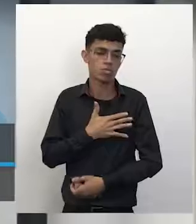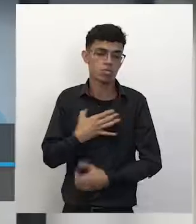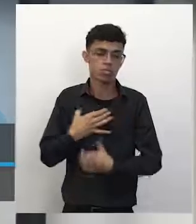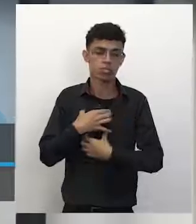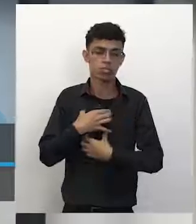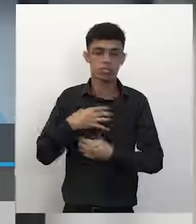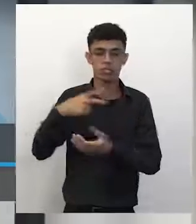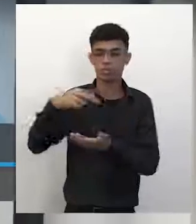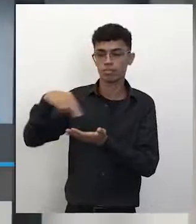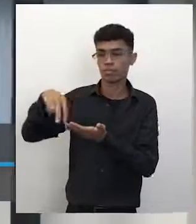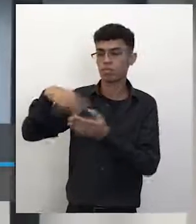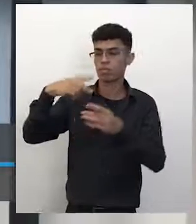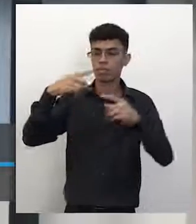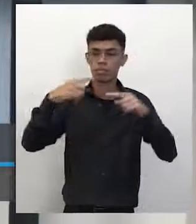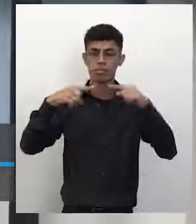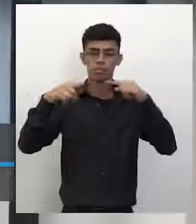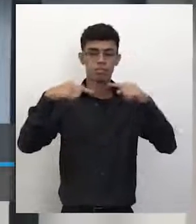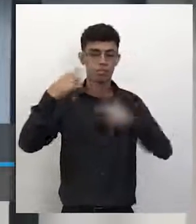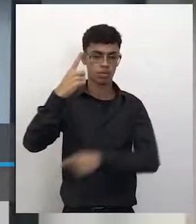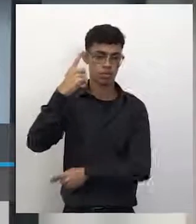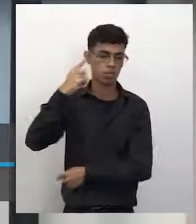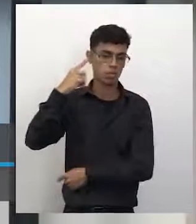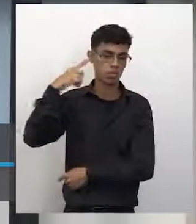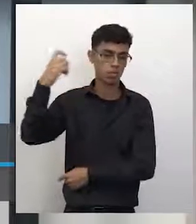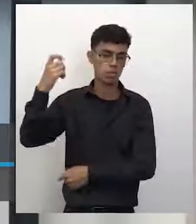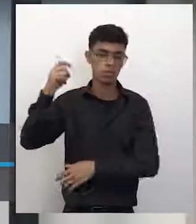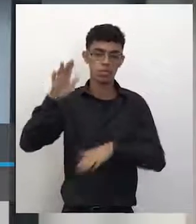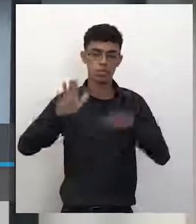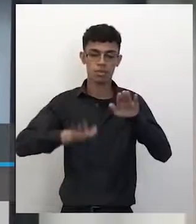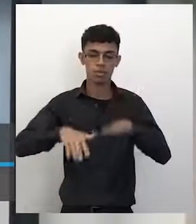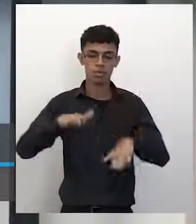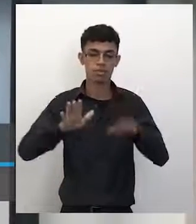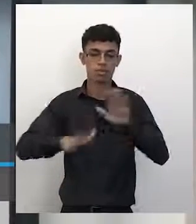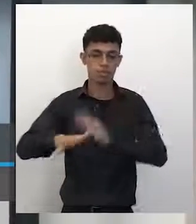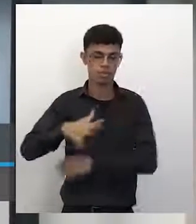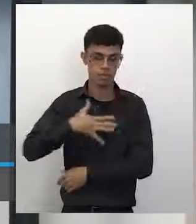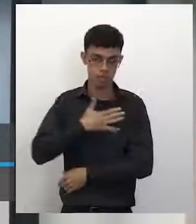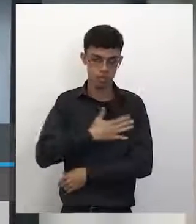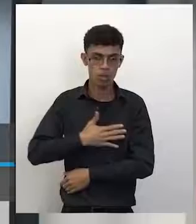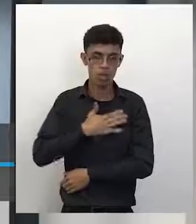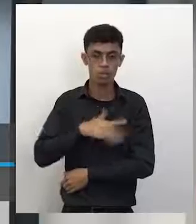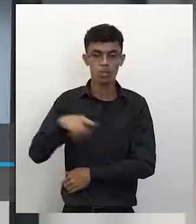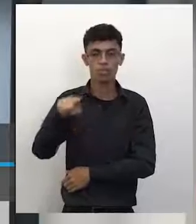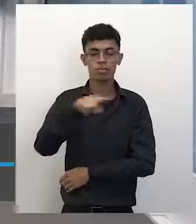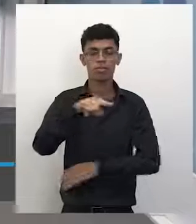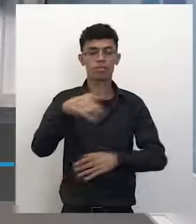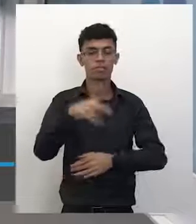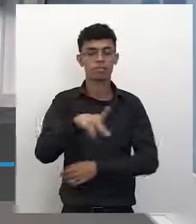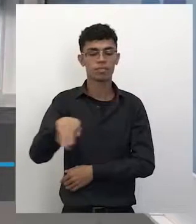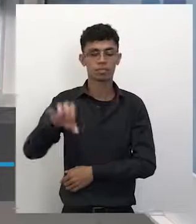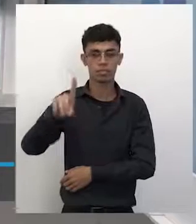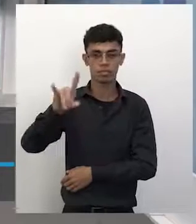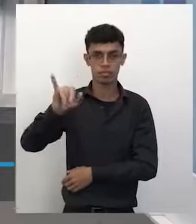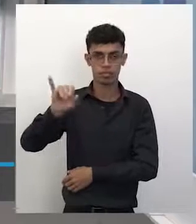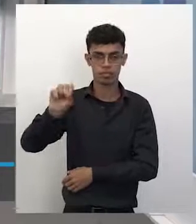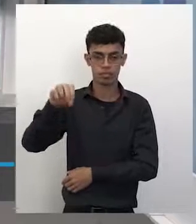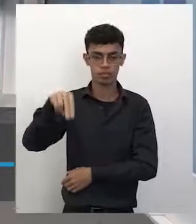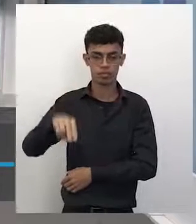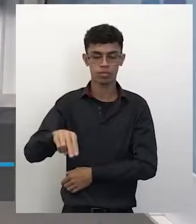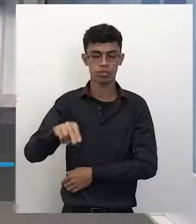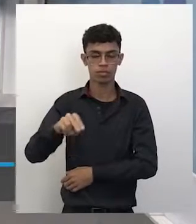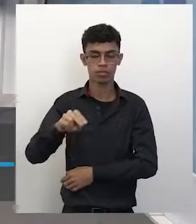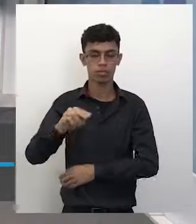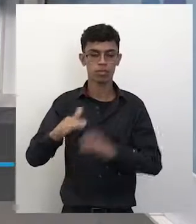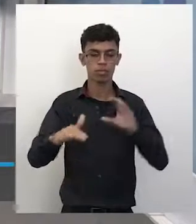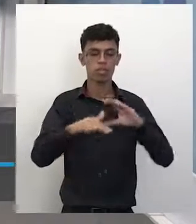da música, do som, dos batuques, é o que eu mais gosto. E a galera aí, o que que tá? O Pro Edson, ele disse que gosta da